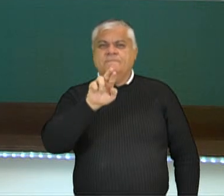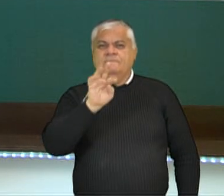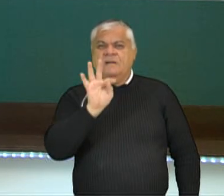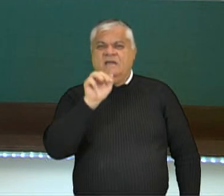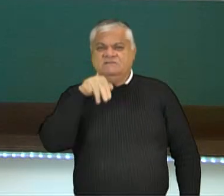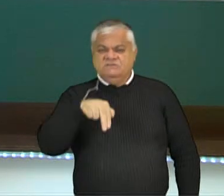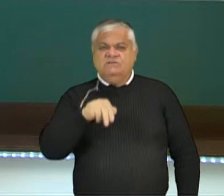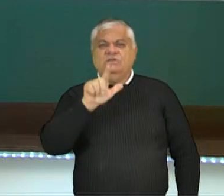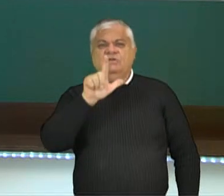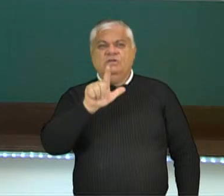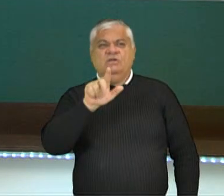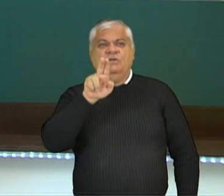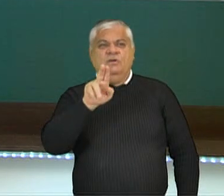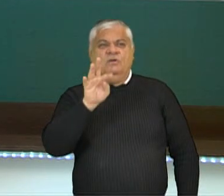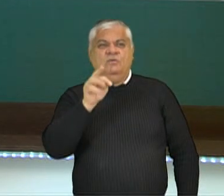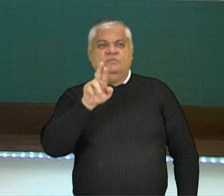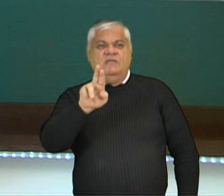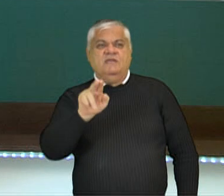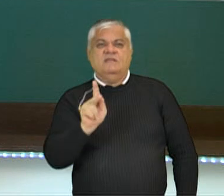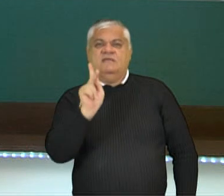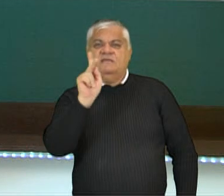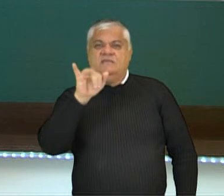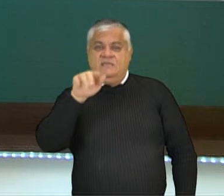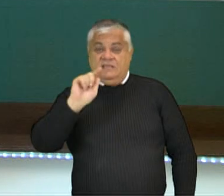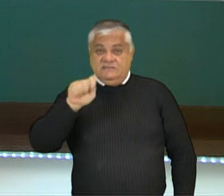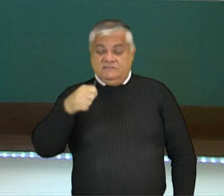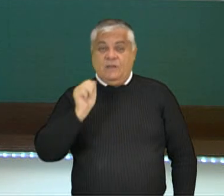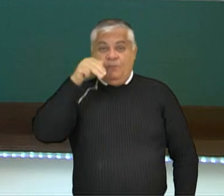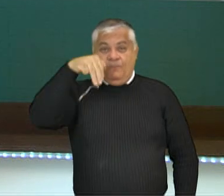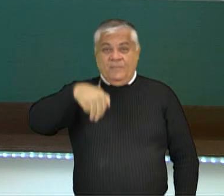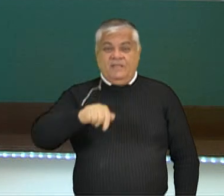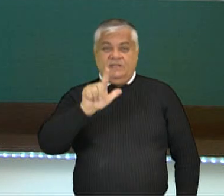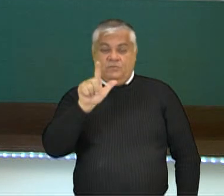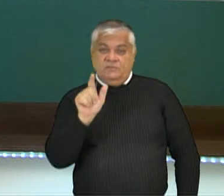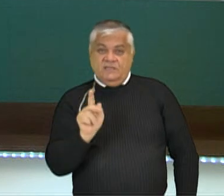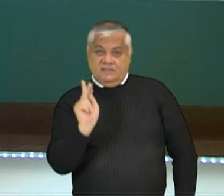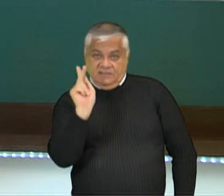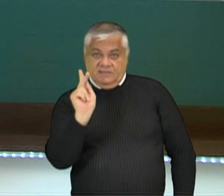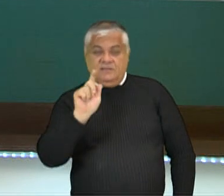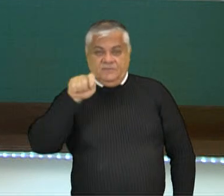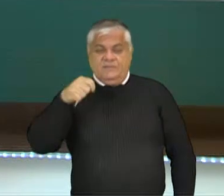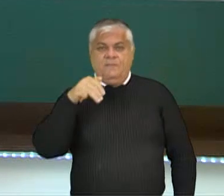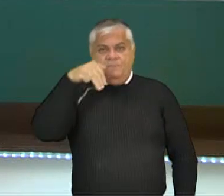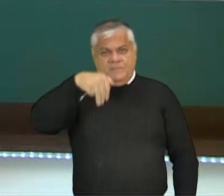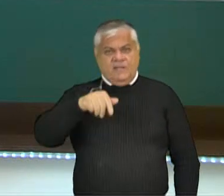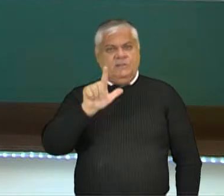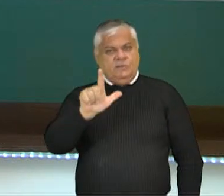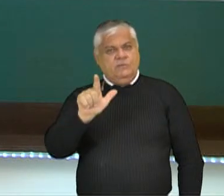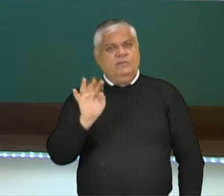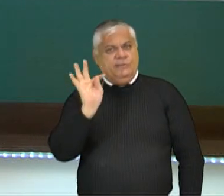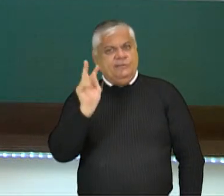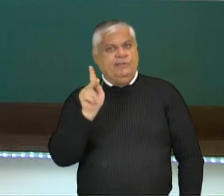Luther King, um dos líderes nessa guerra, né, contra a discriminação